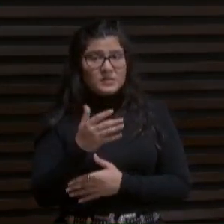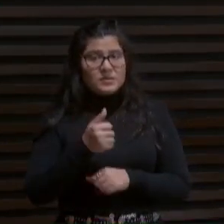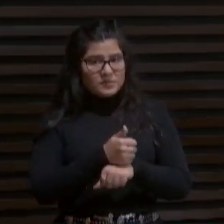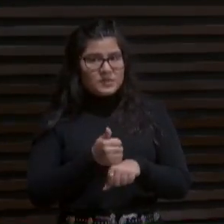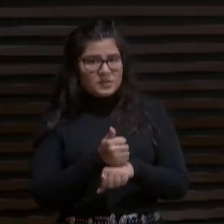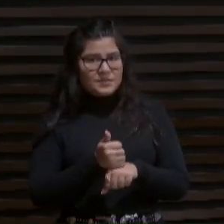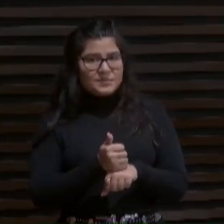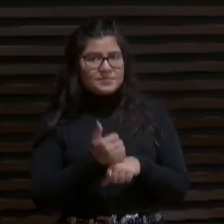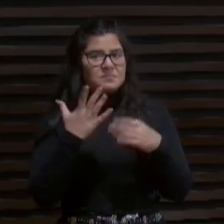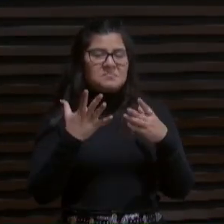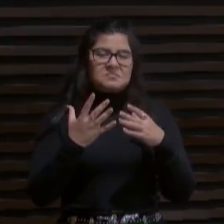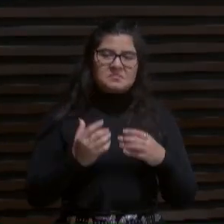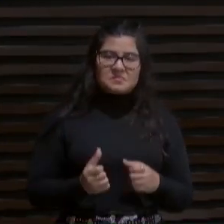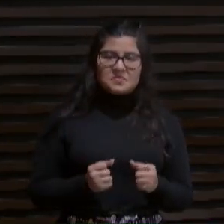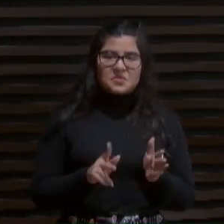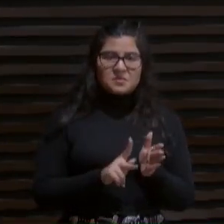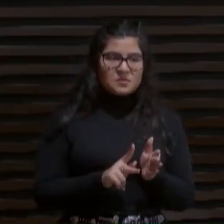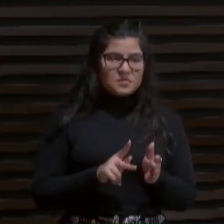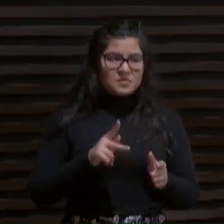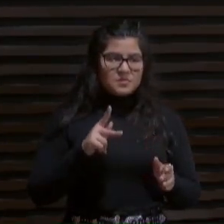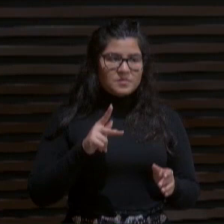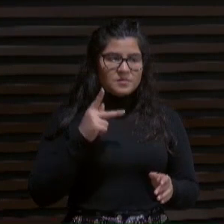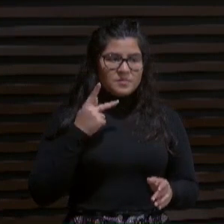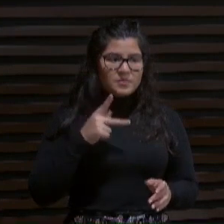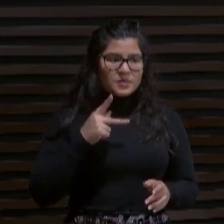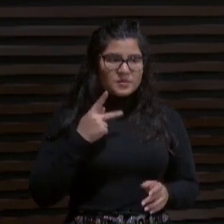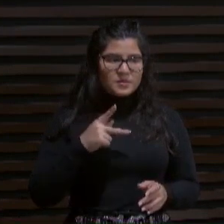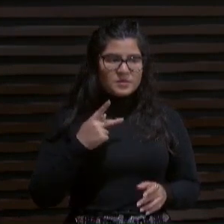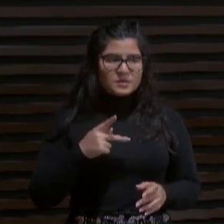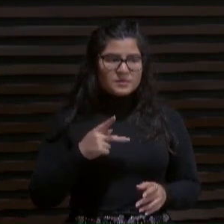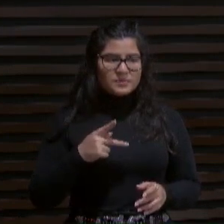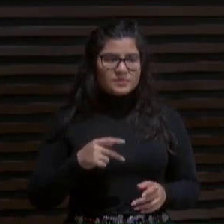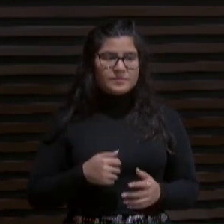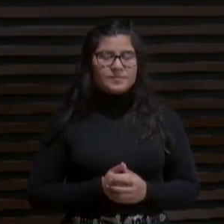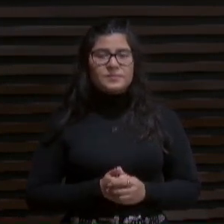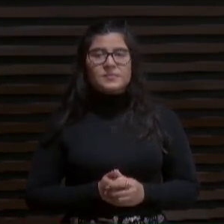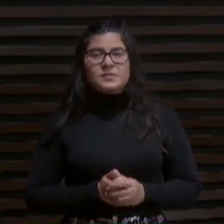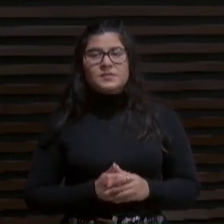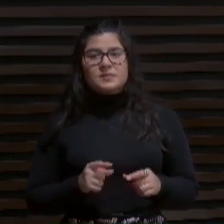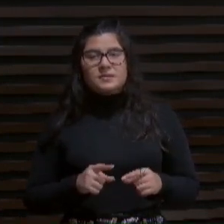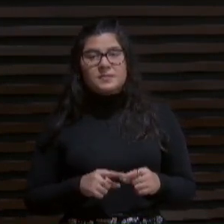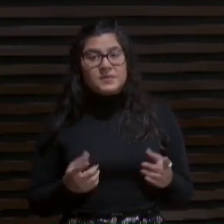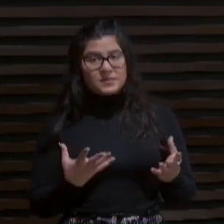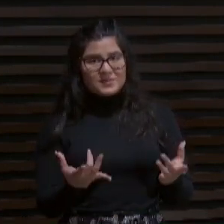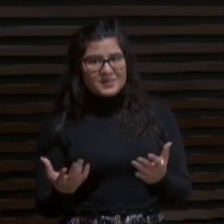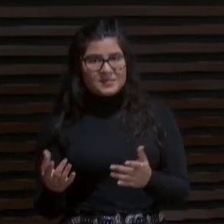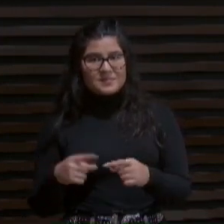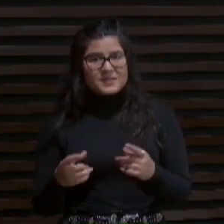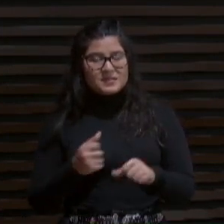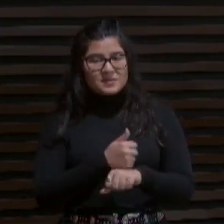aceitou a proposta do Efron, da caverna mais o campo. Só que Abraão insiste em